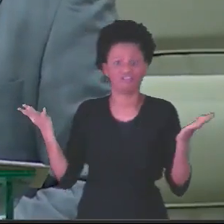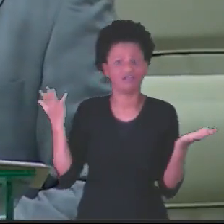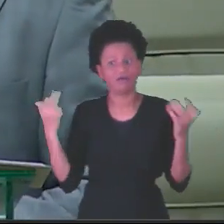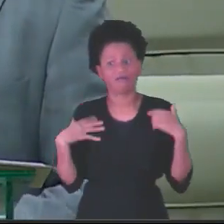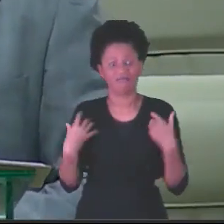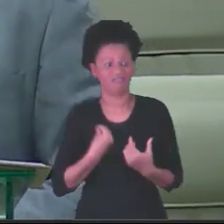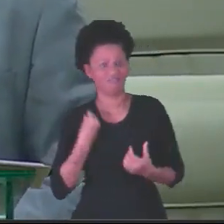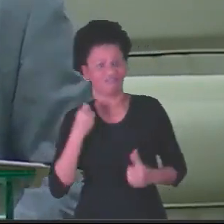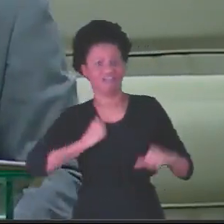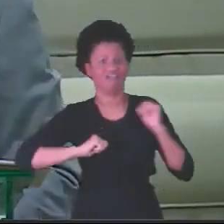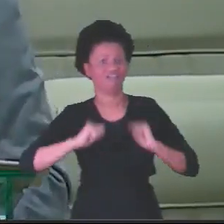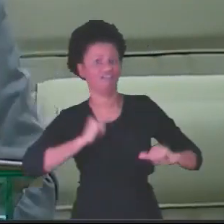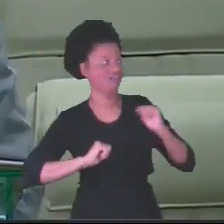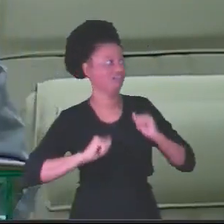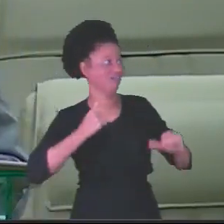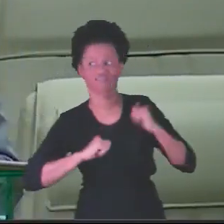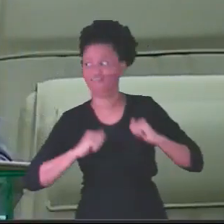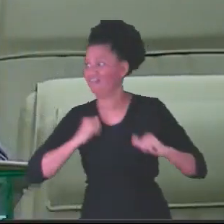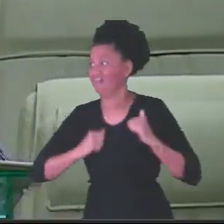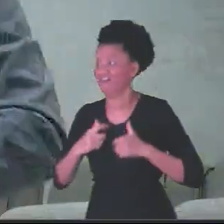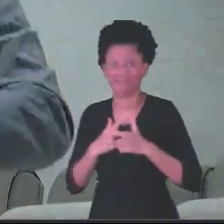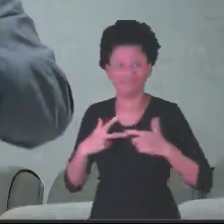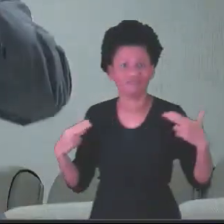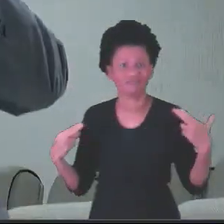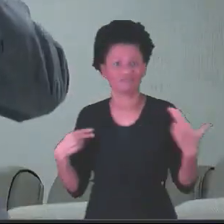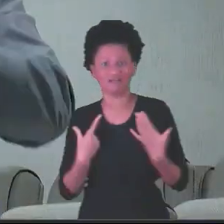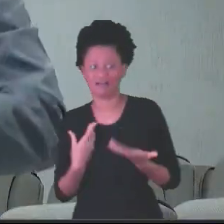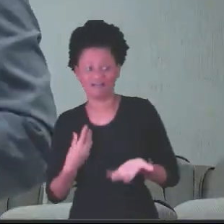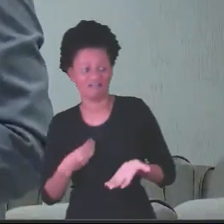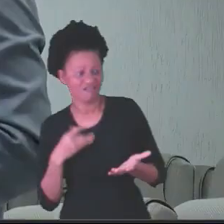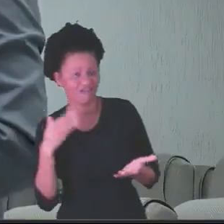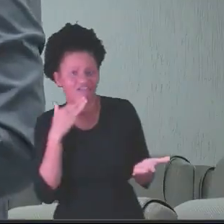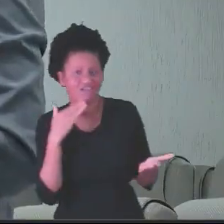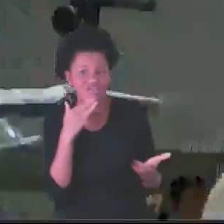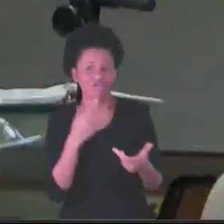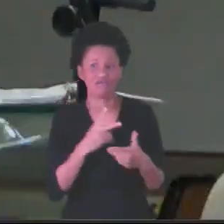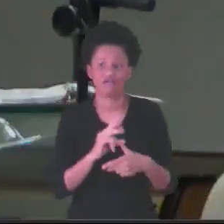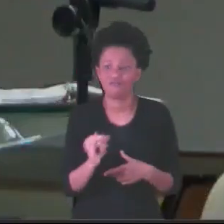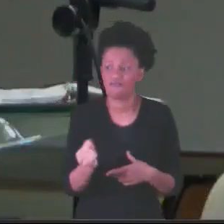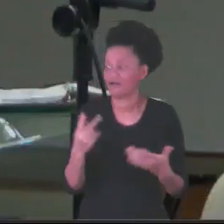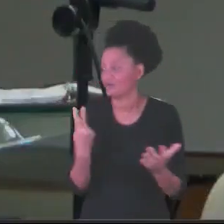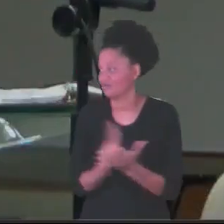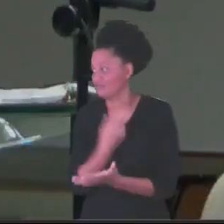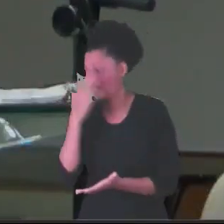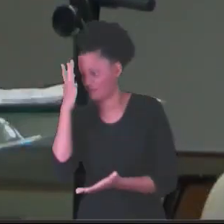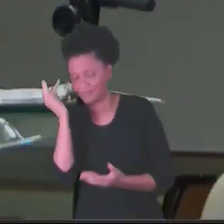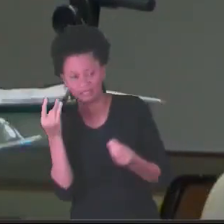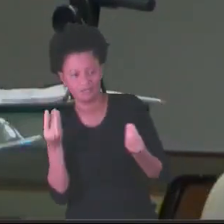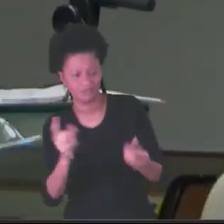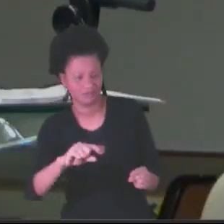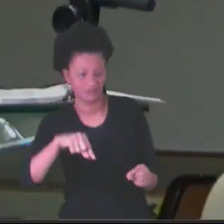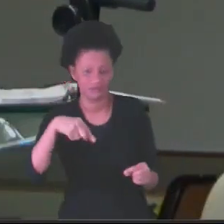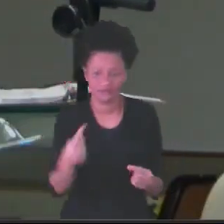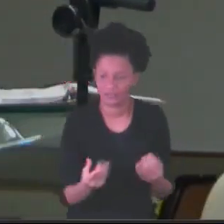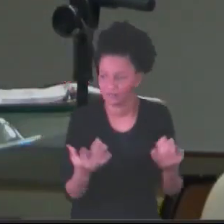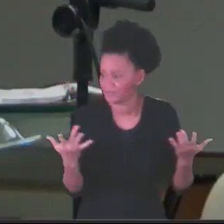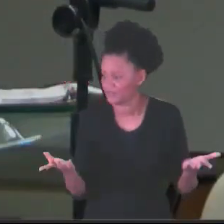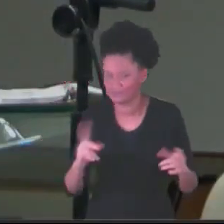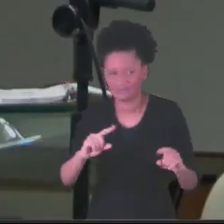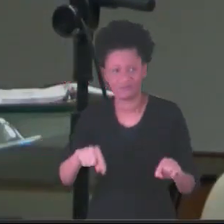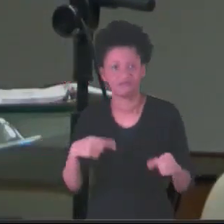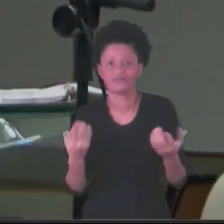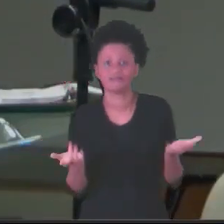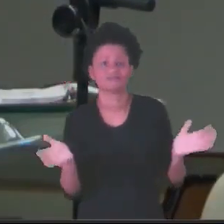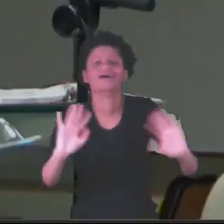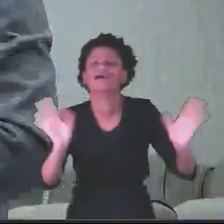viver com ansiedade de que as coisas possam falhar o que acontece amanhã o que vem depois o que vem